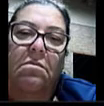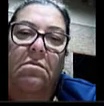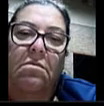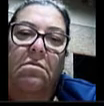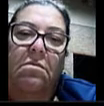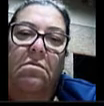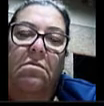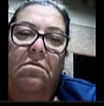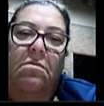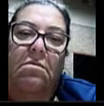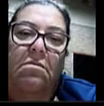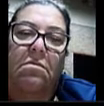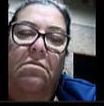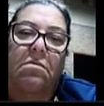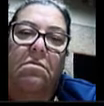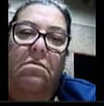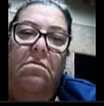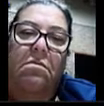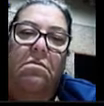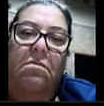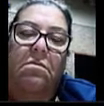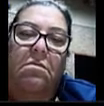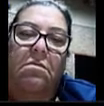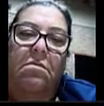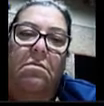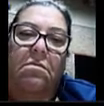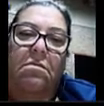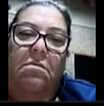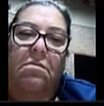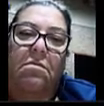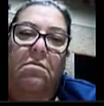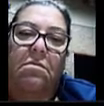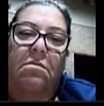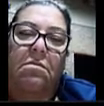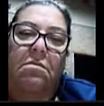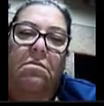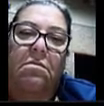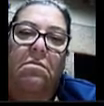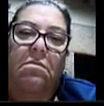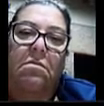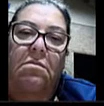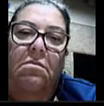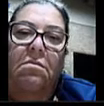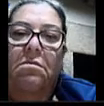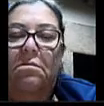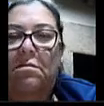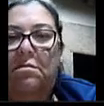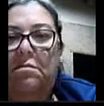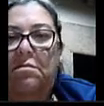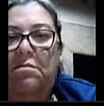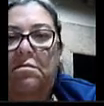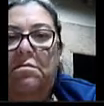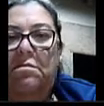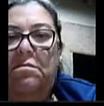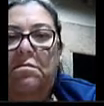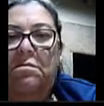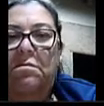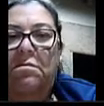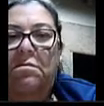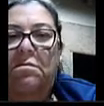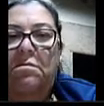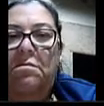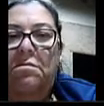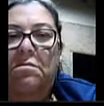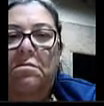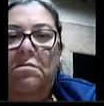crianças controle. E aí, eu conseguir as crianças com dislexia, eu fui em várias escolas estaduais de